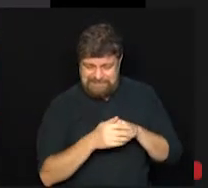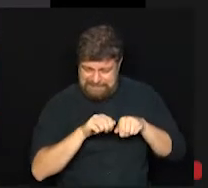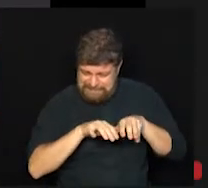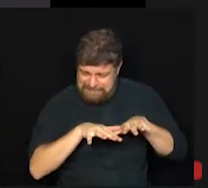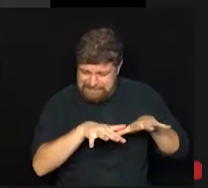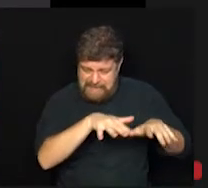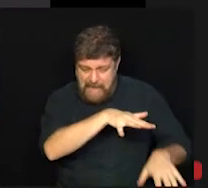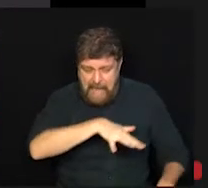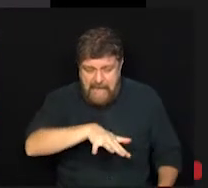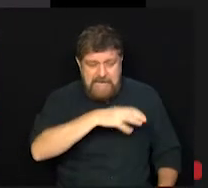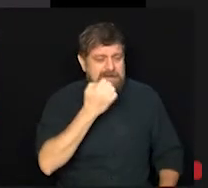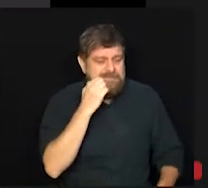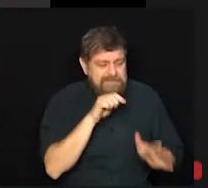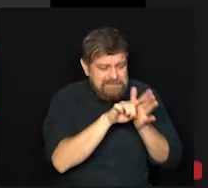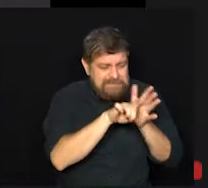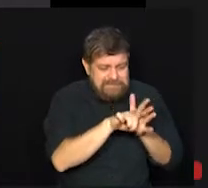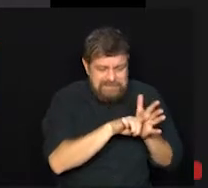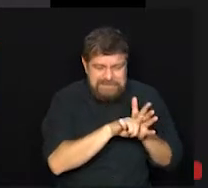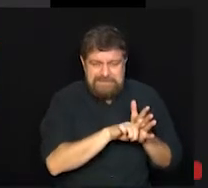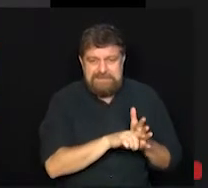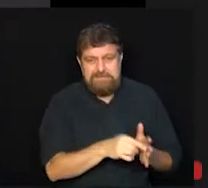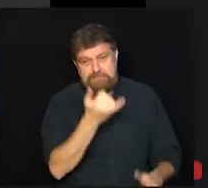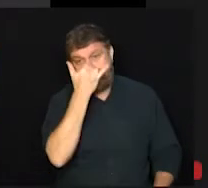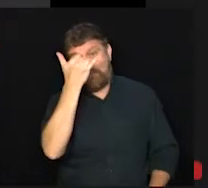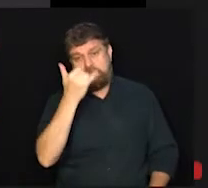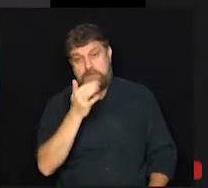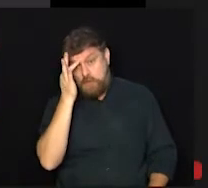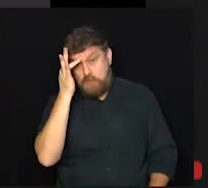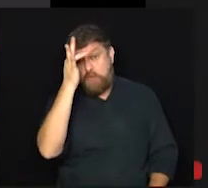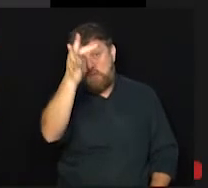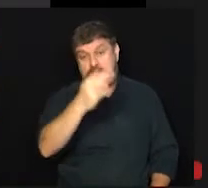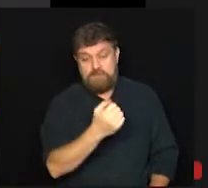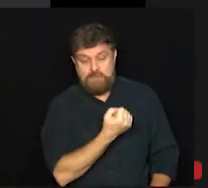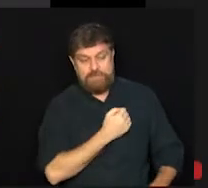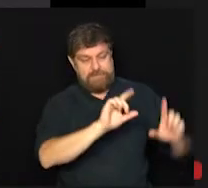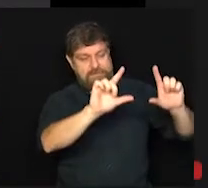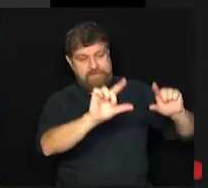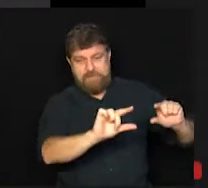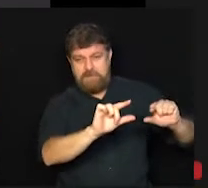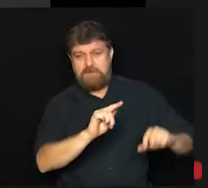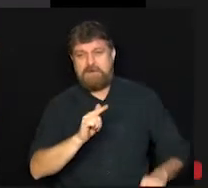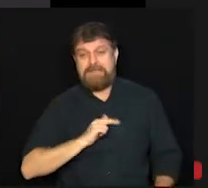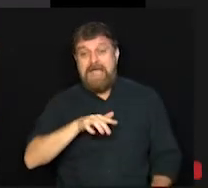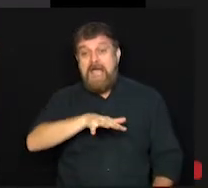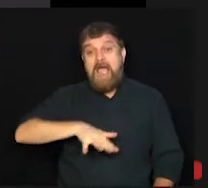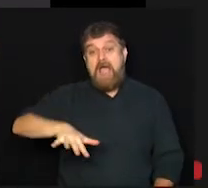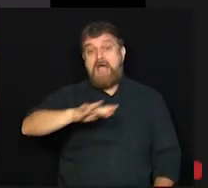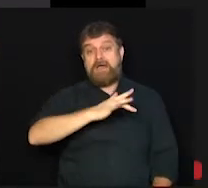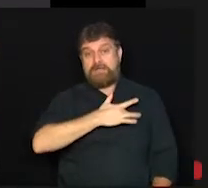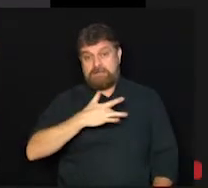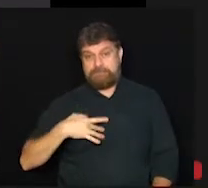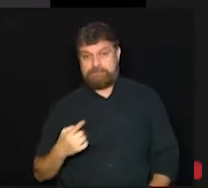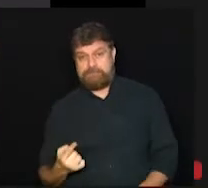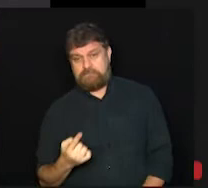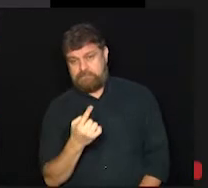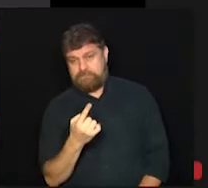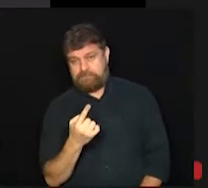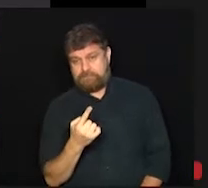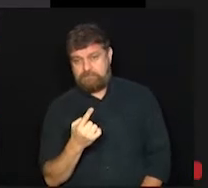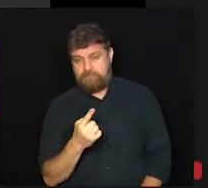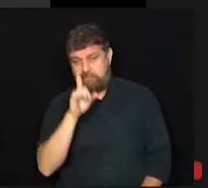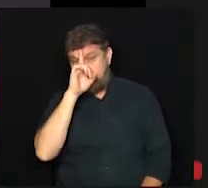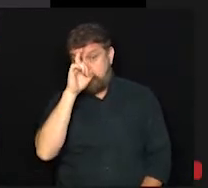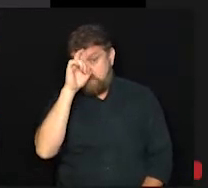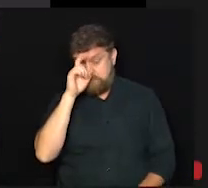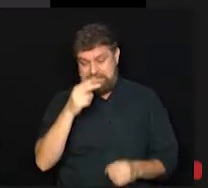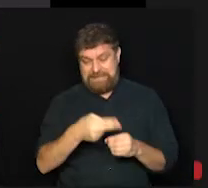esses indicadores no futuro. Além disso, então, como eu disse, nós temos a área da saúde dentro da Unicamp